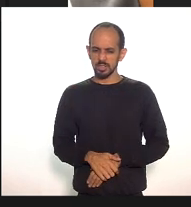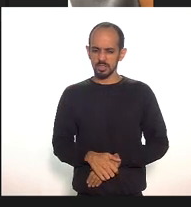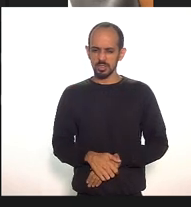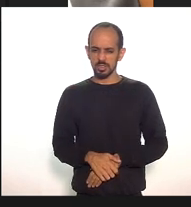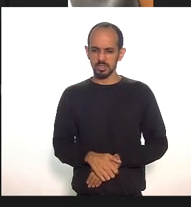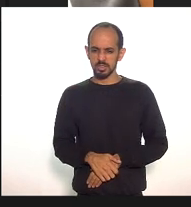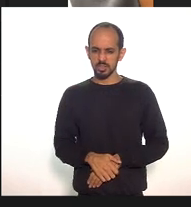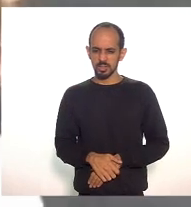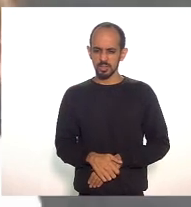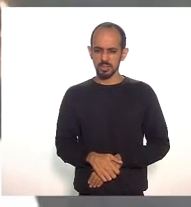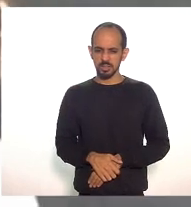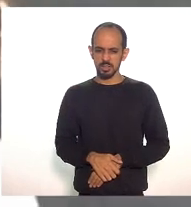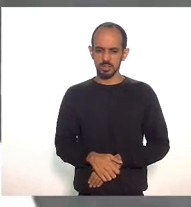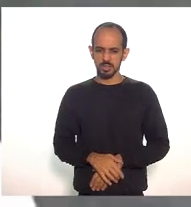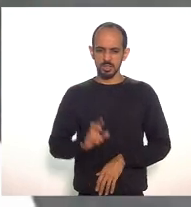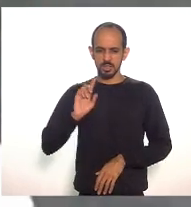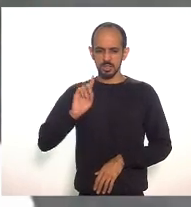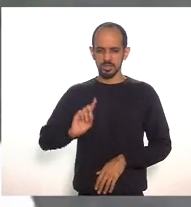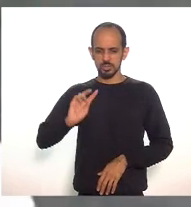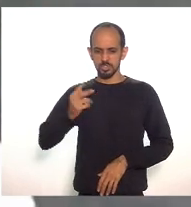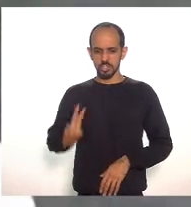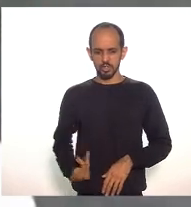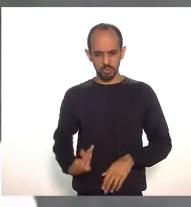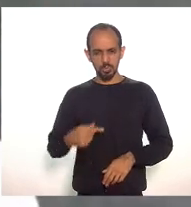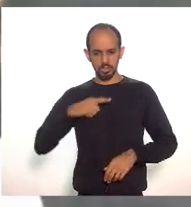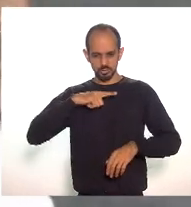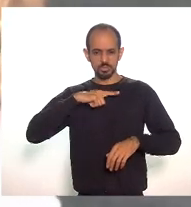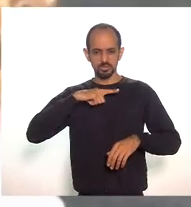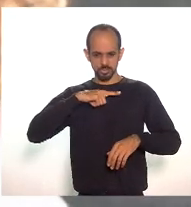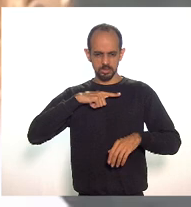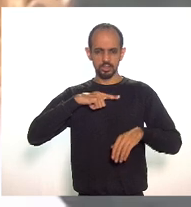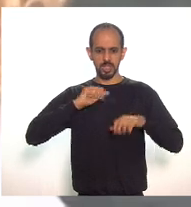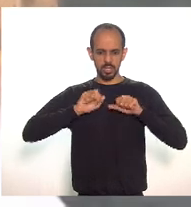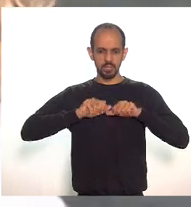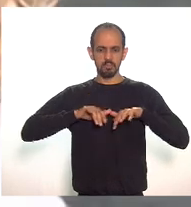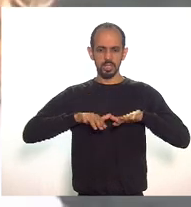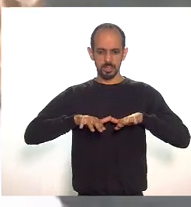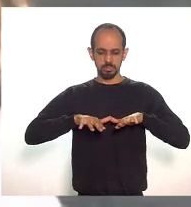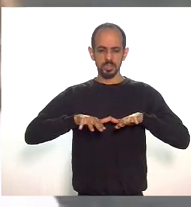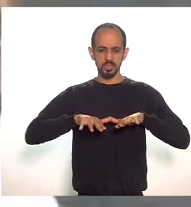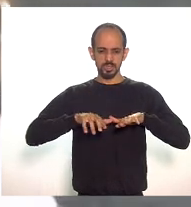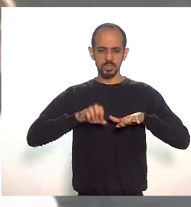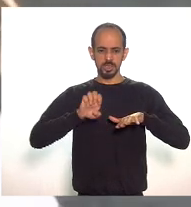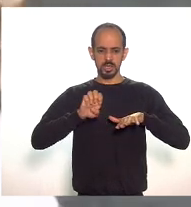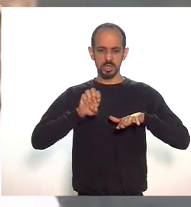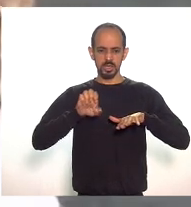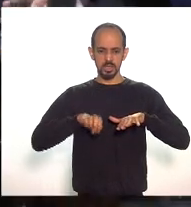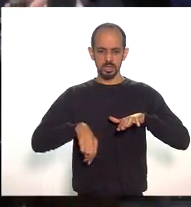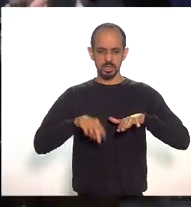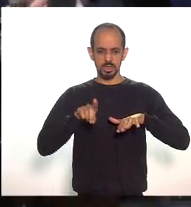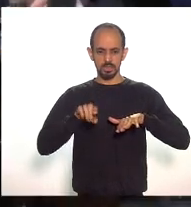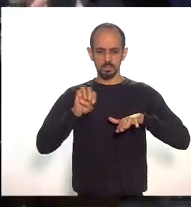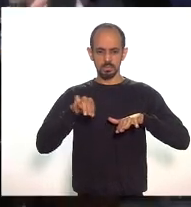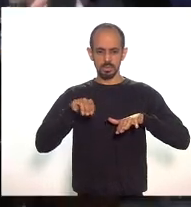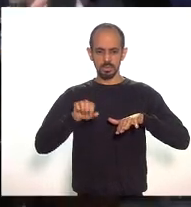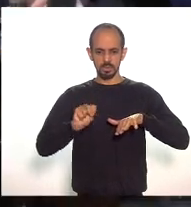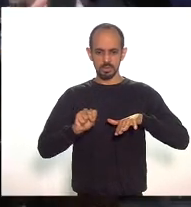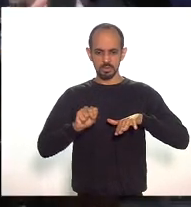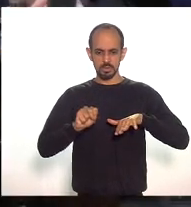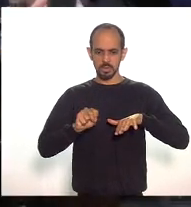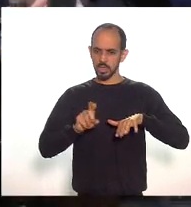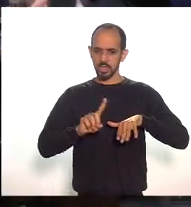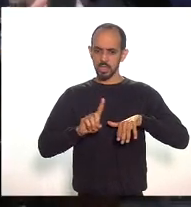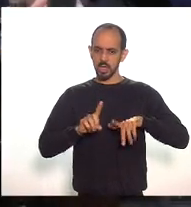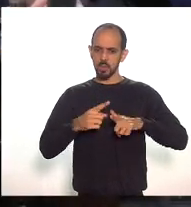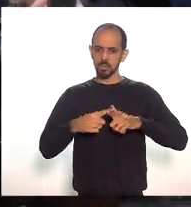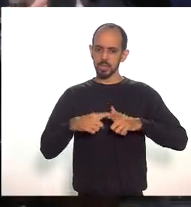sobre controle de pandemias endemias acredito que a comissão de direitos humanos têm não não sei não vocês nós vamos